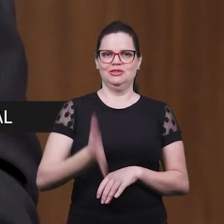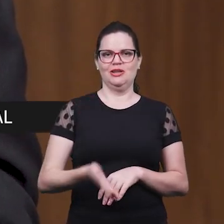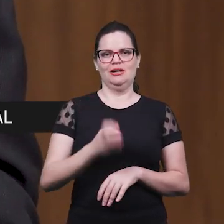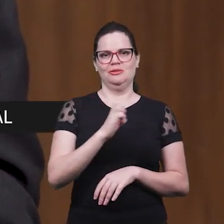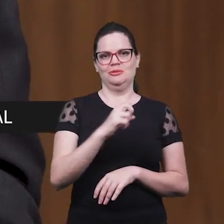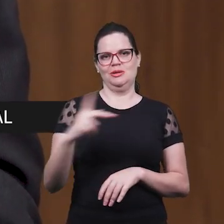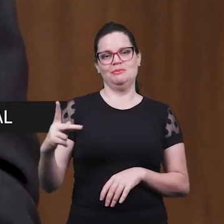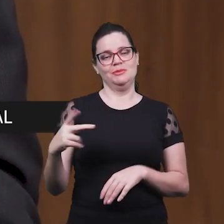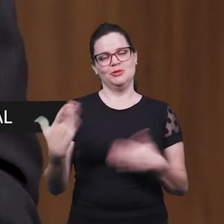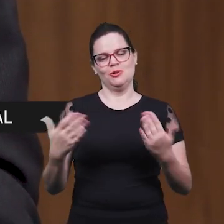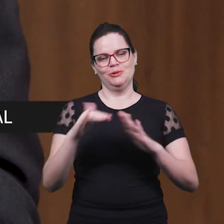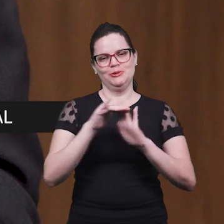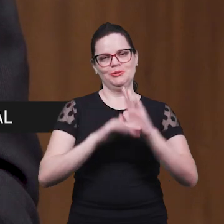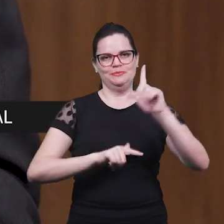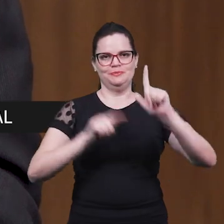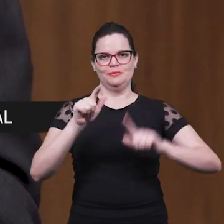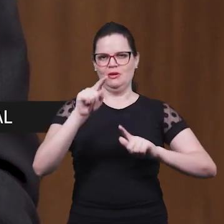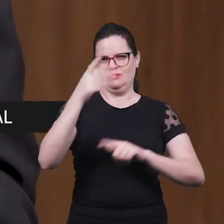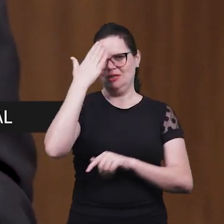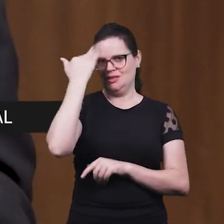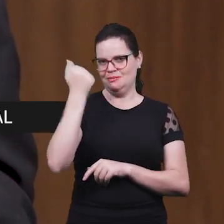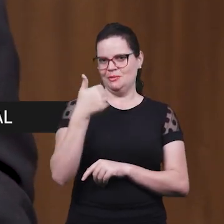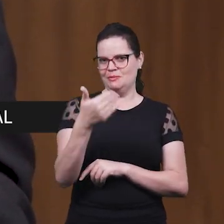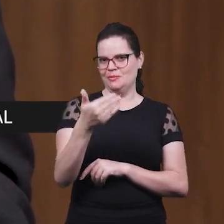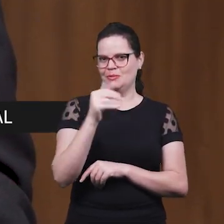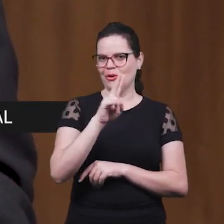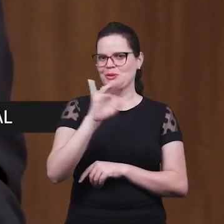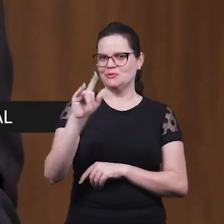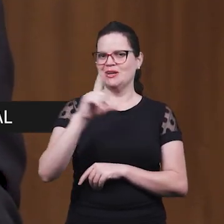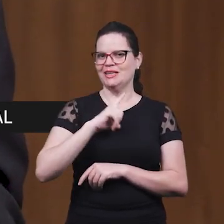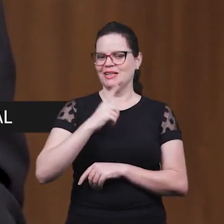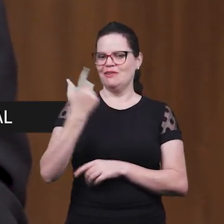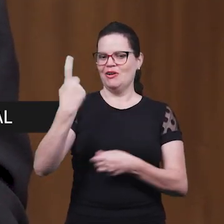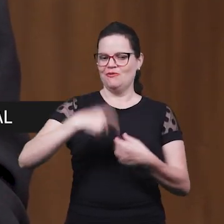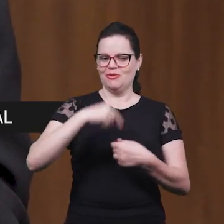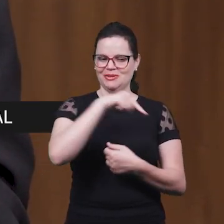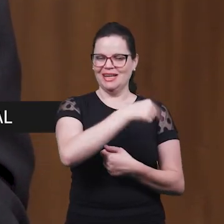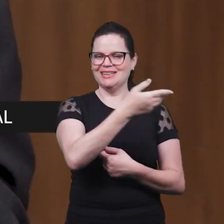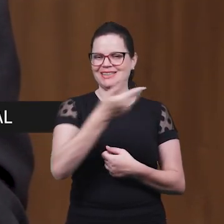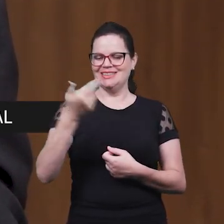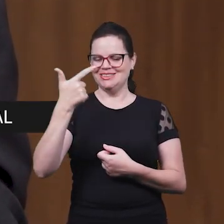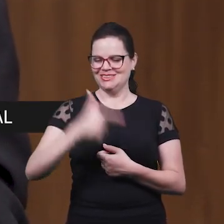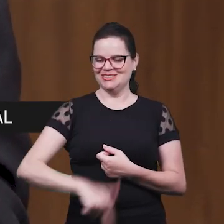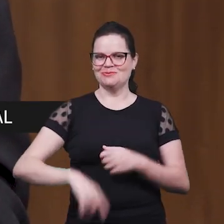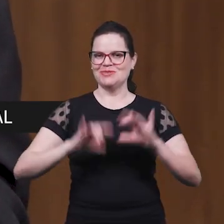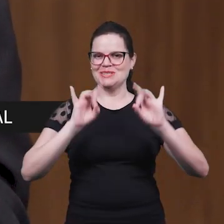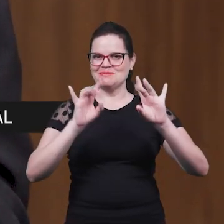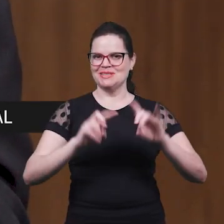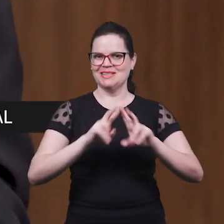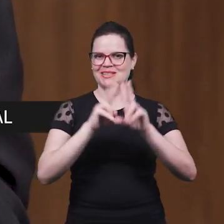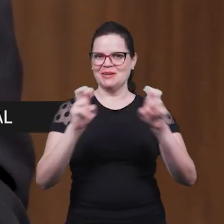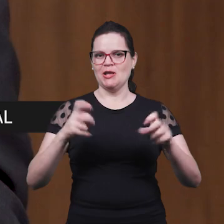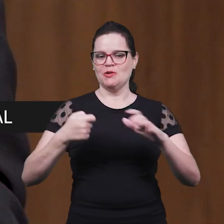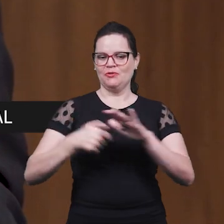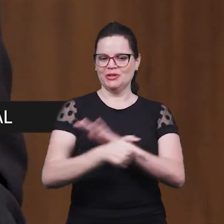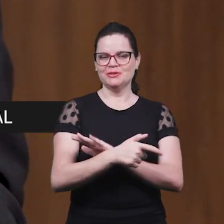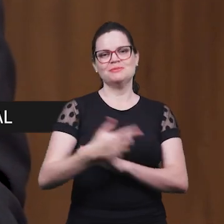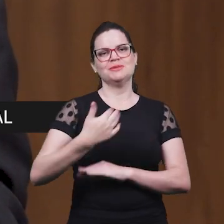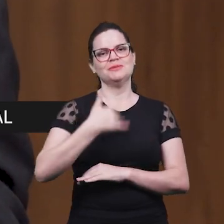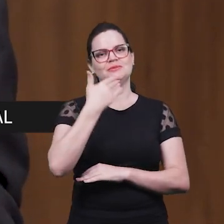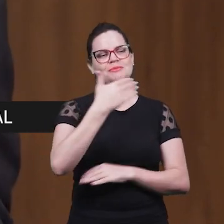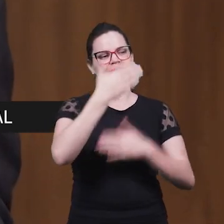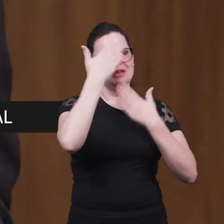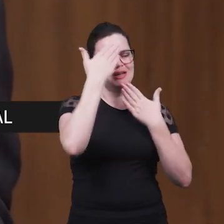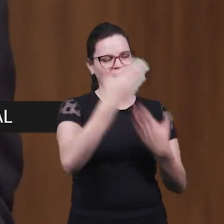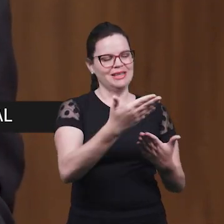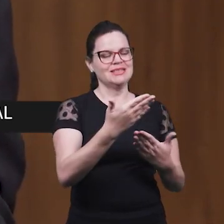edição do Você Precisa Saber. Já sabemos que teremos o próximo com o nosso querido Ernesto aqui, especialista nesse assunto. Queremos agradecer,